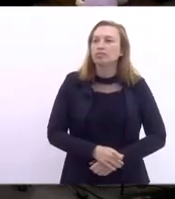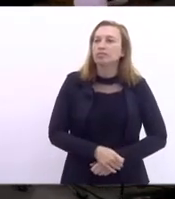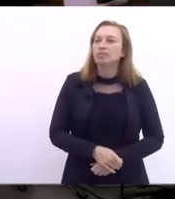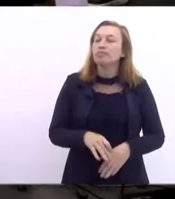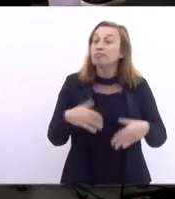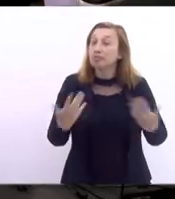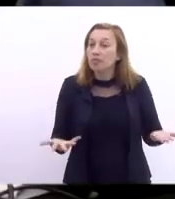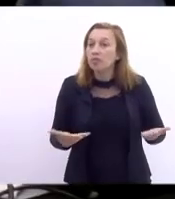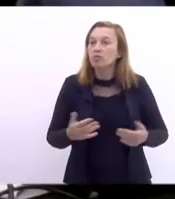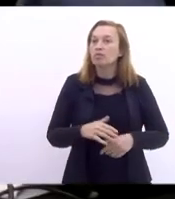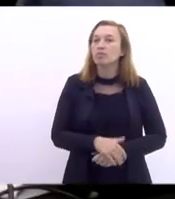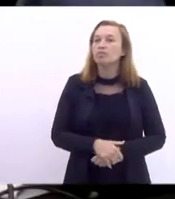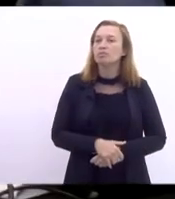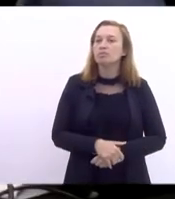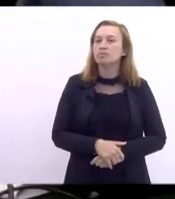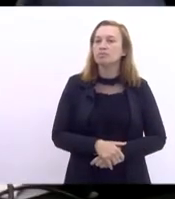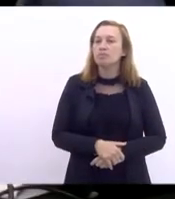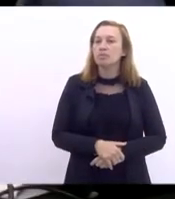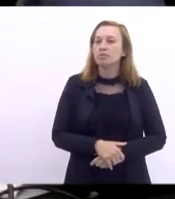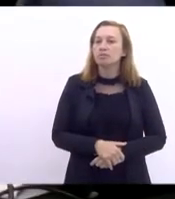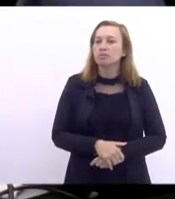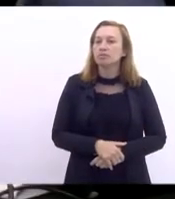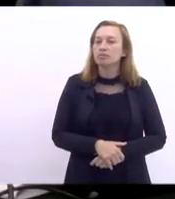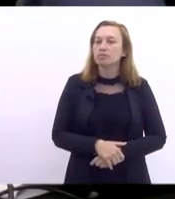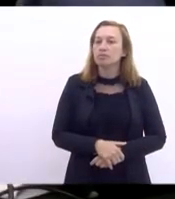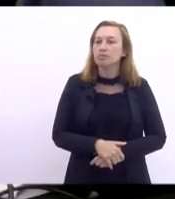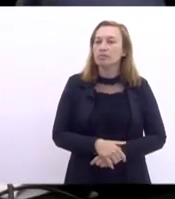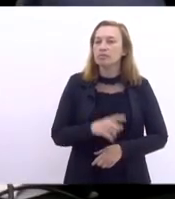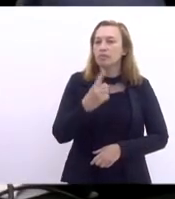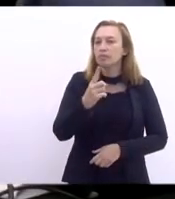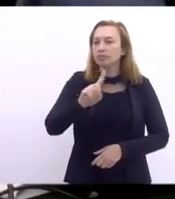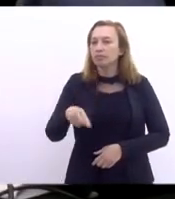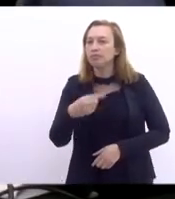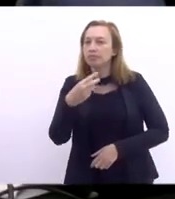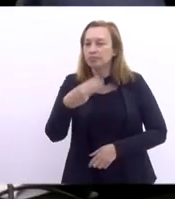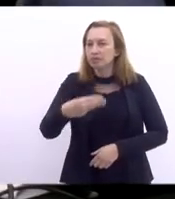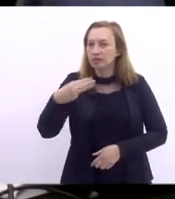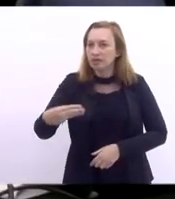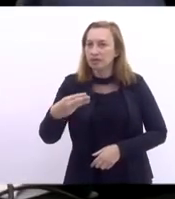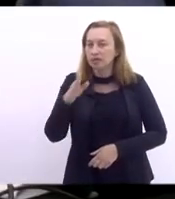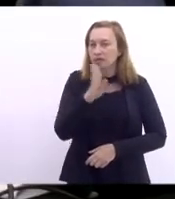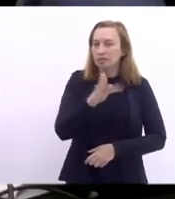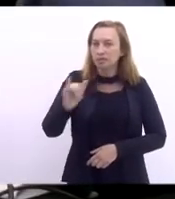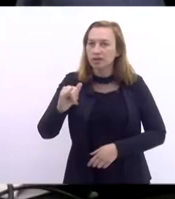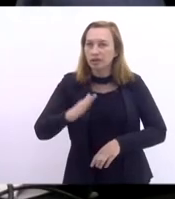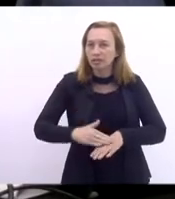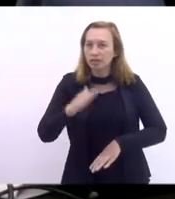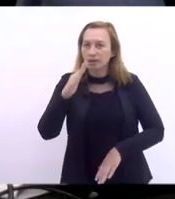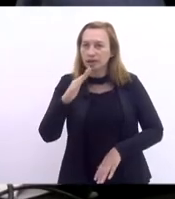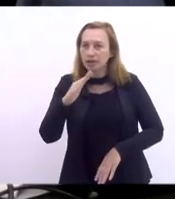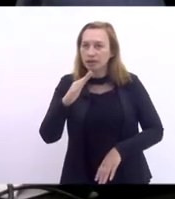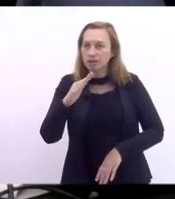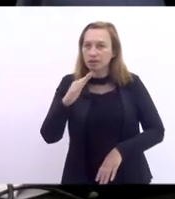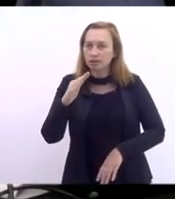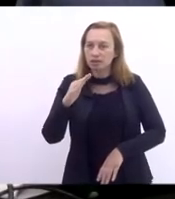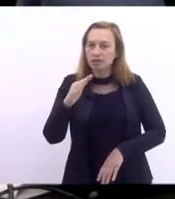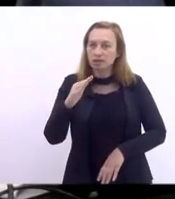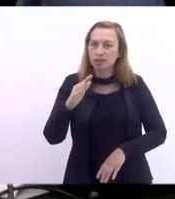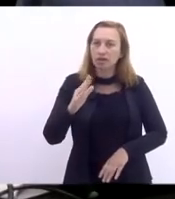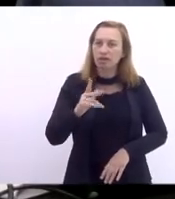então para fixar é 1,33 b a mais no que está